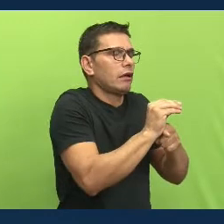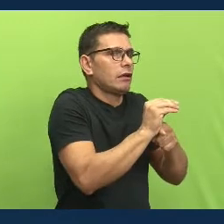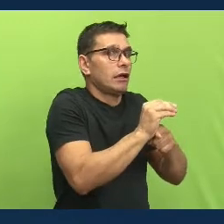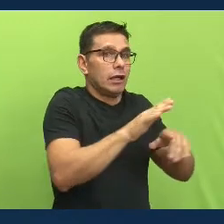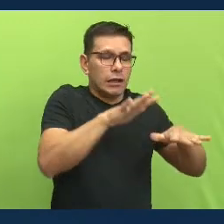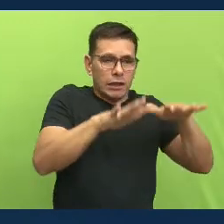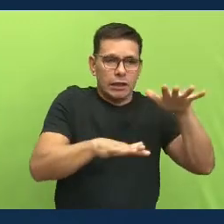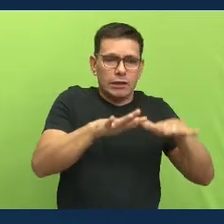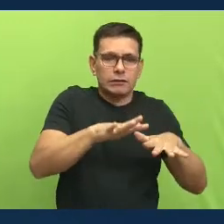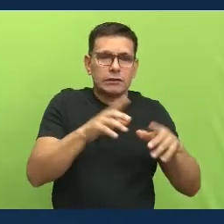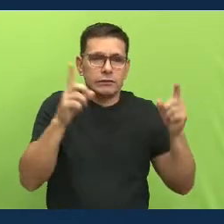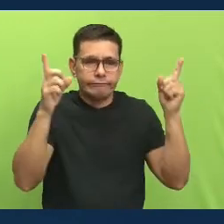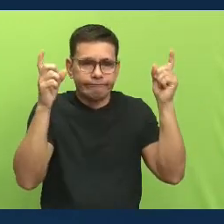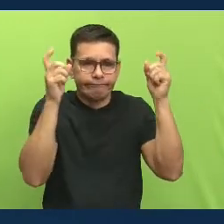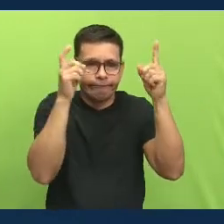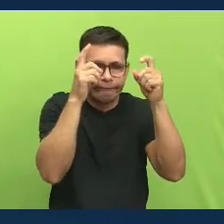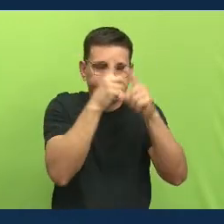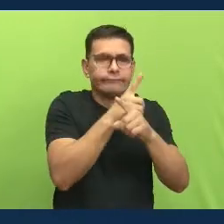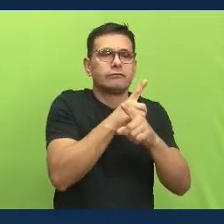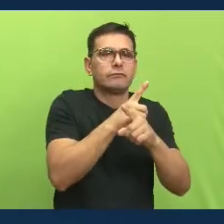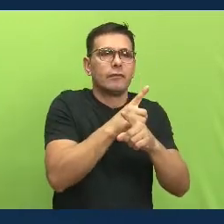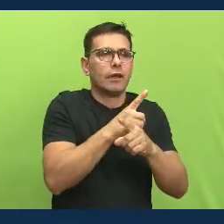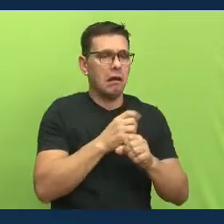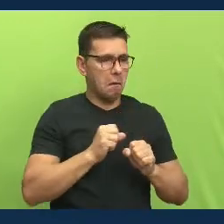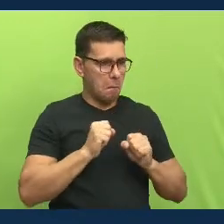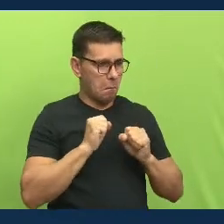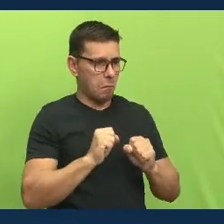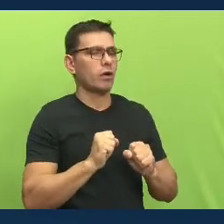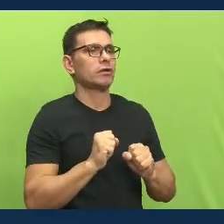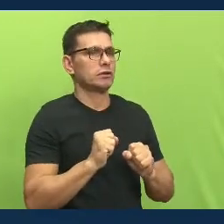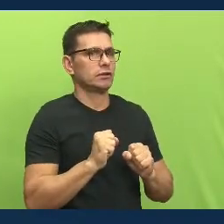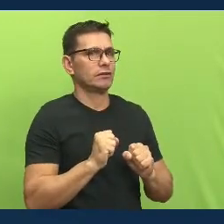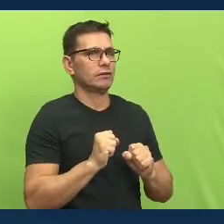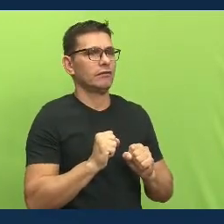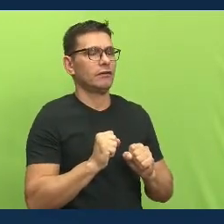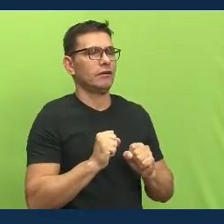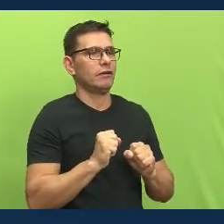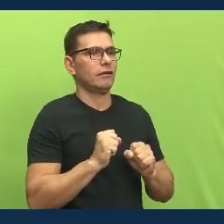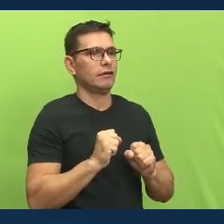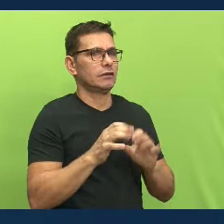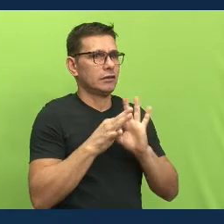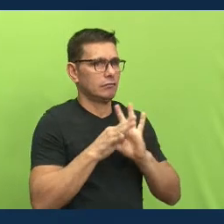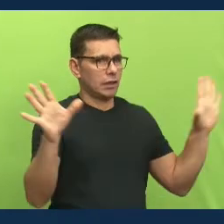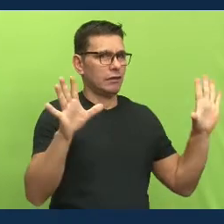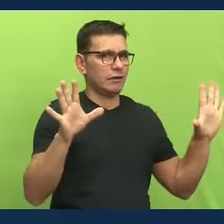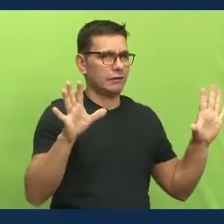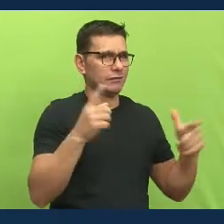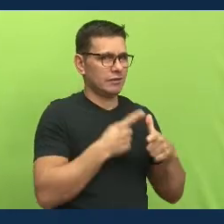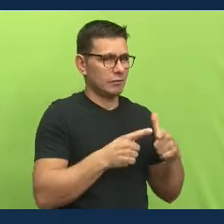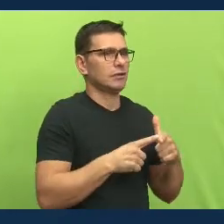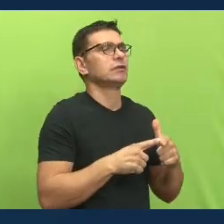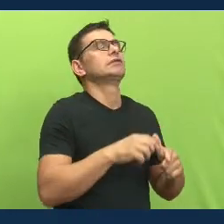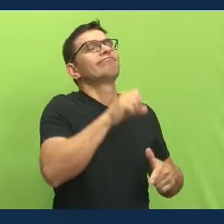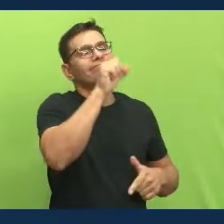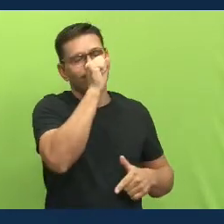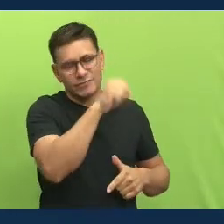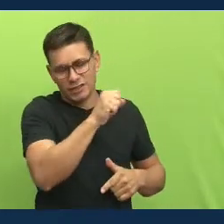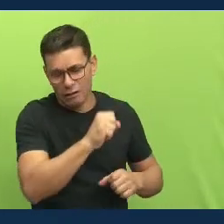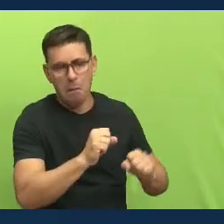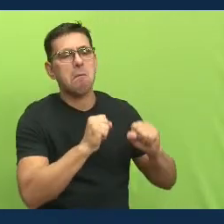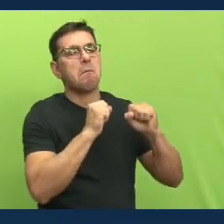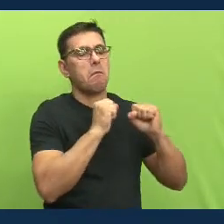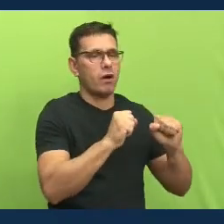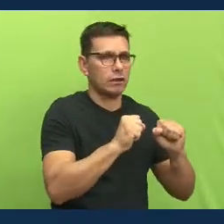dia a dia. E é possível superar esses problemas? A pergunta. Com certeza. Esse tratamento é eficaz? É eficaz,